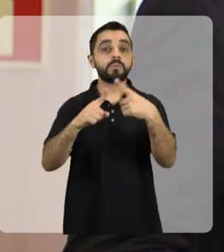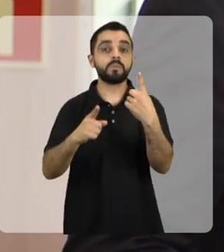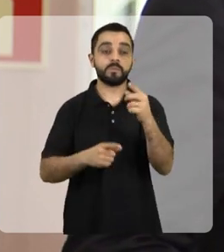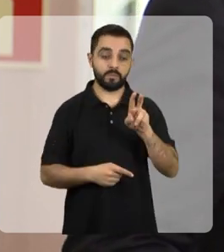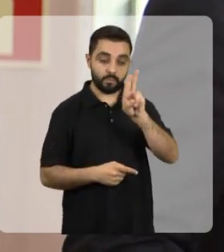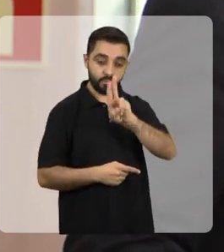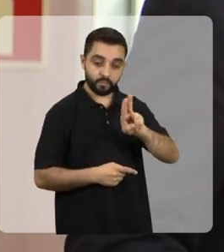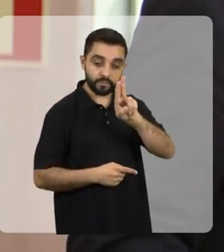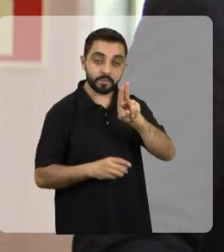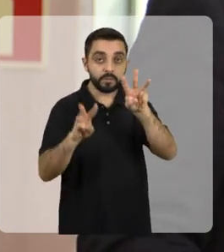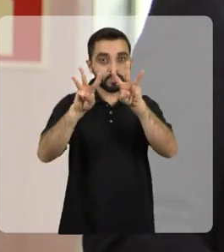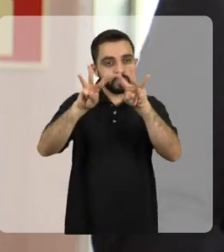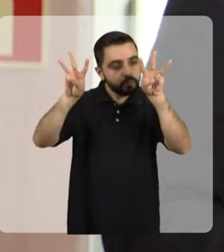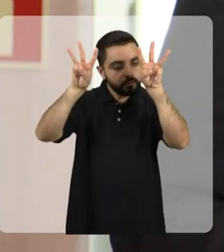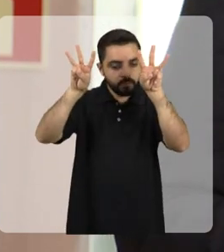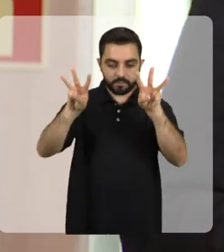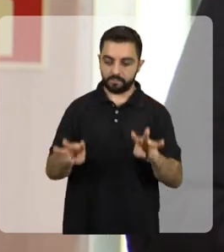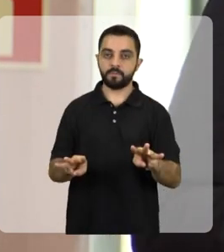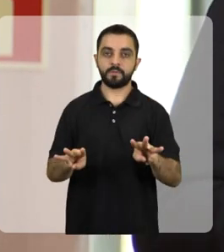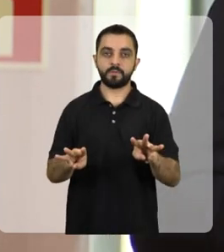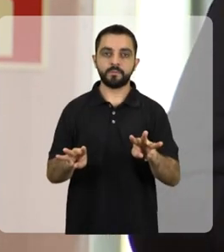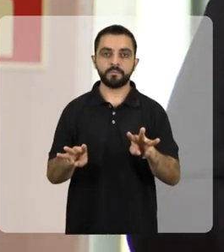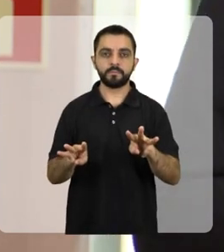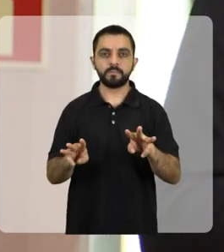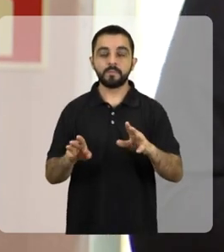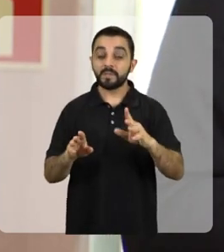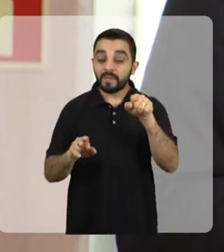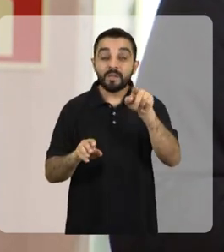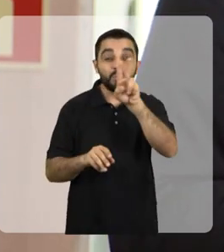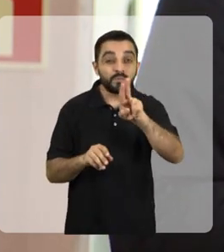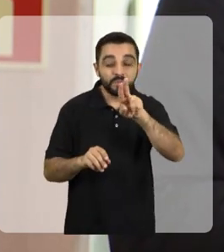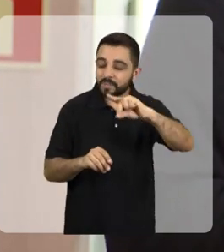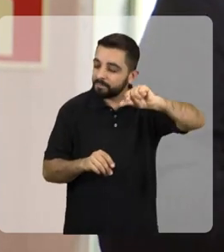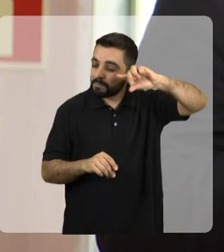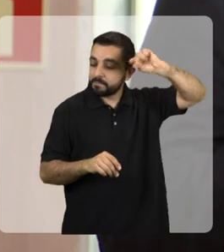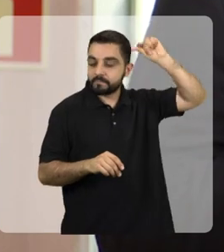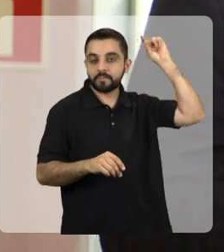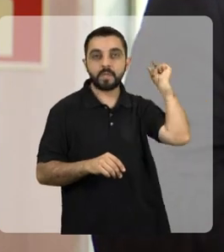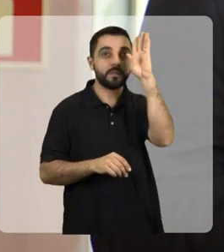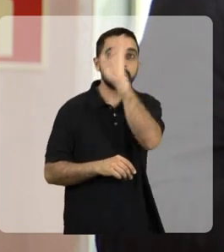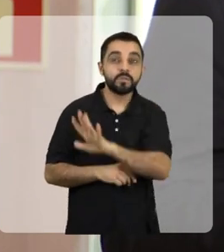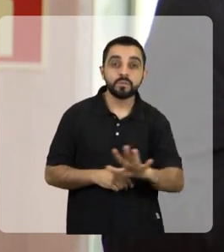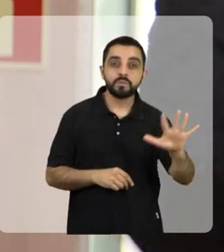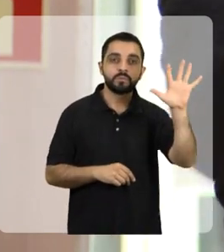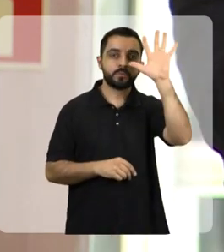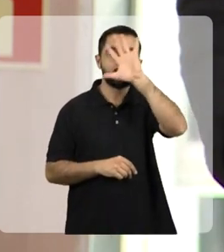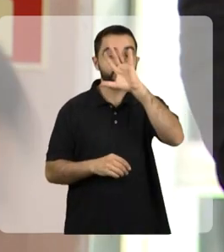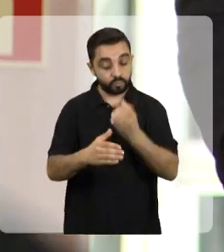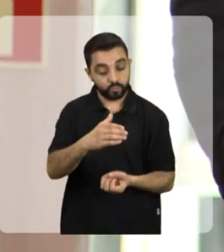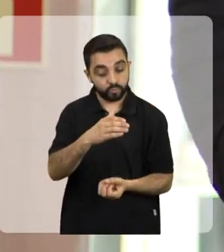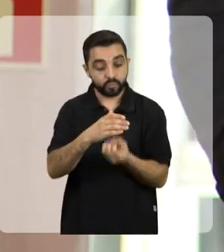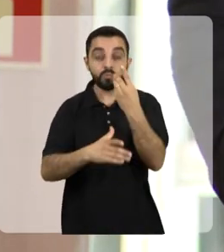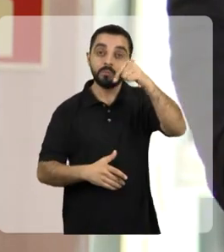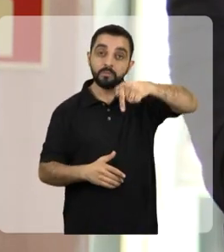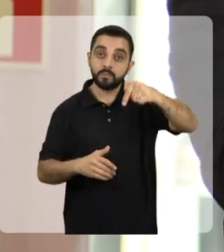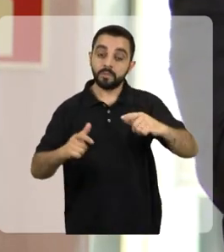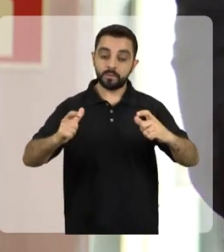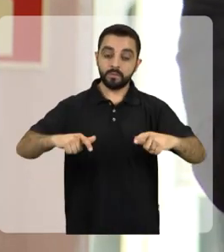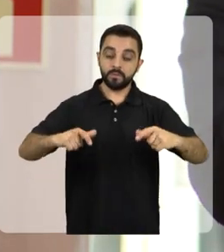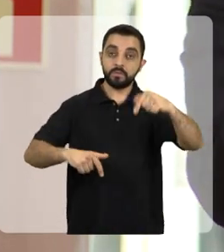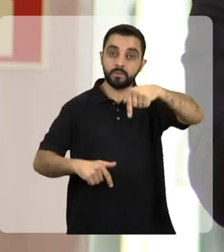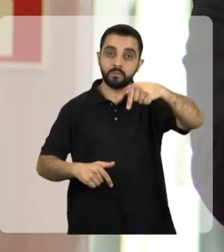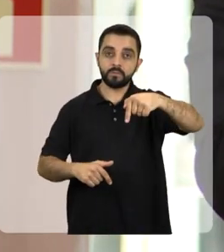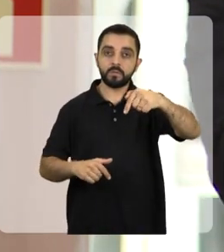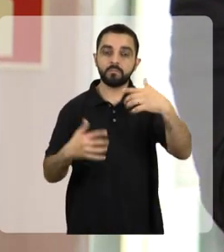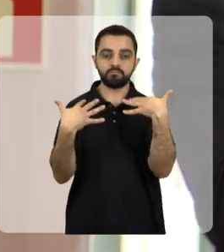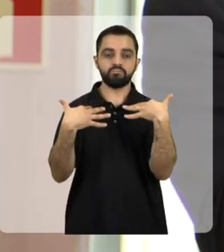a Universidade Federal do Paraná, que é a universidade mais antiga do Brasil, nasceu aqui, nessa casa,